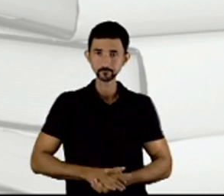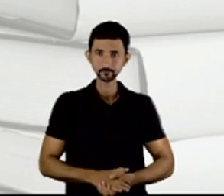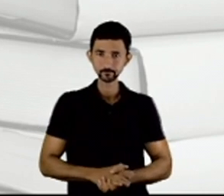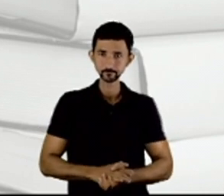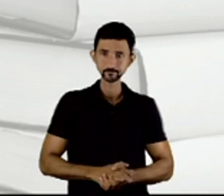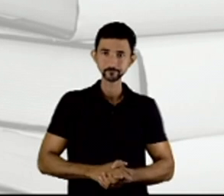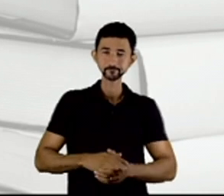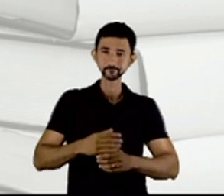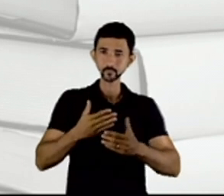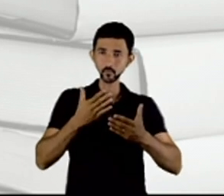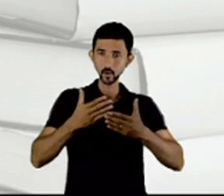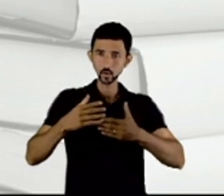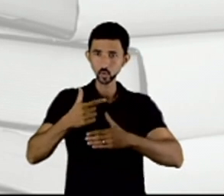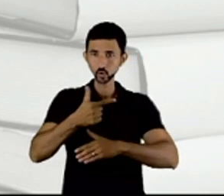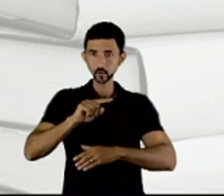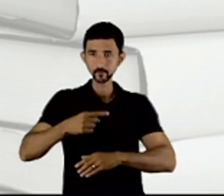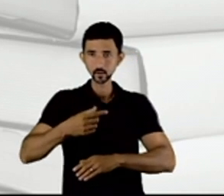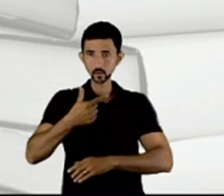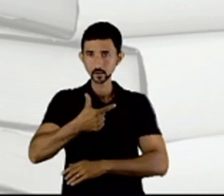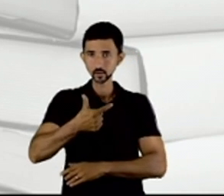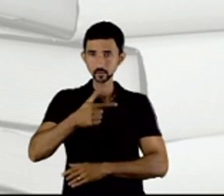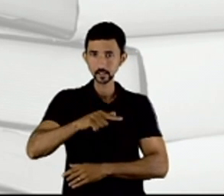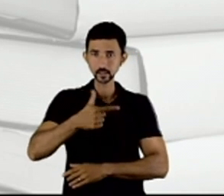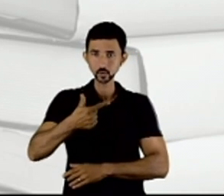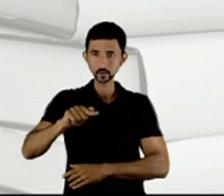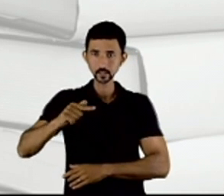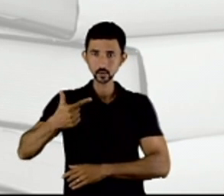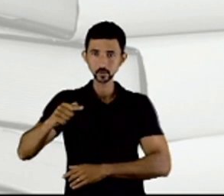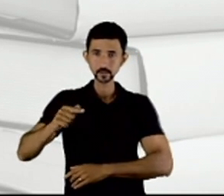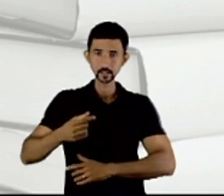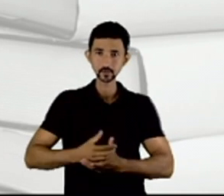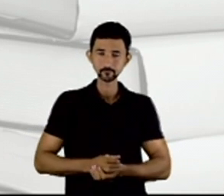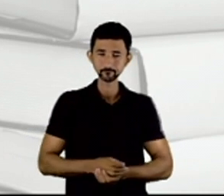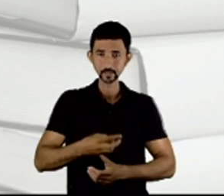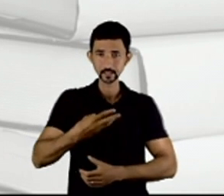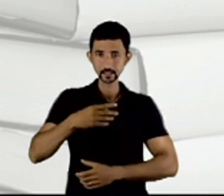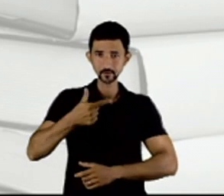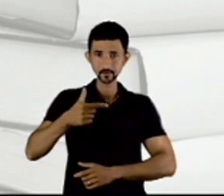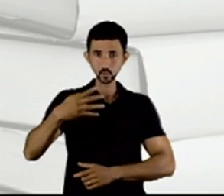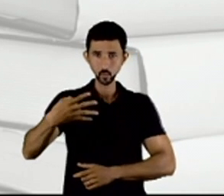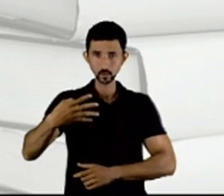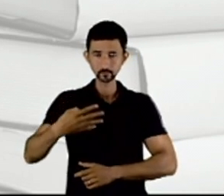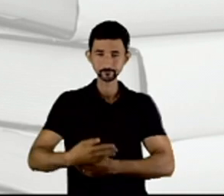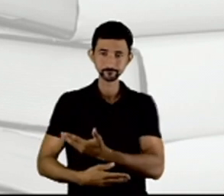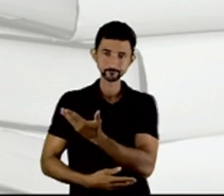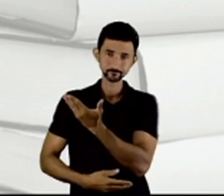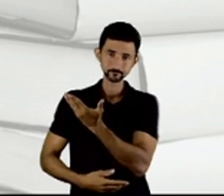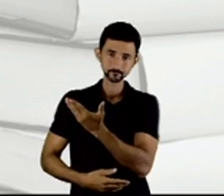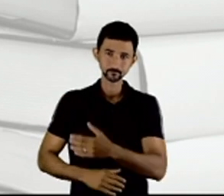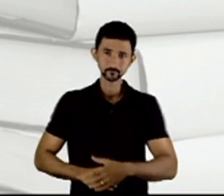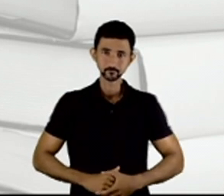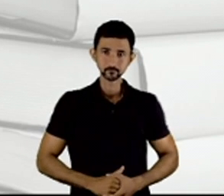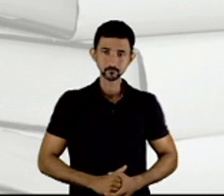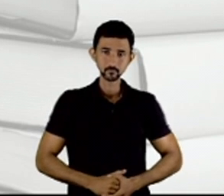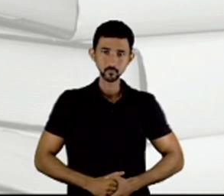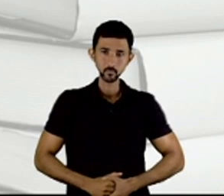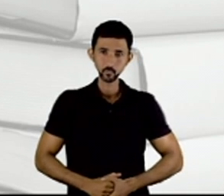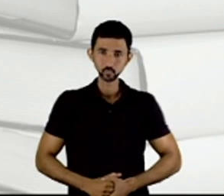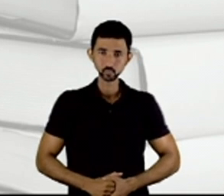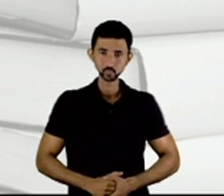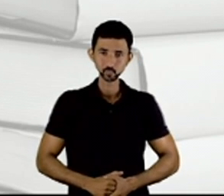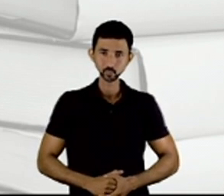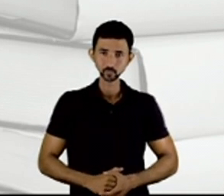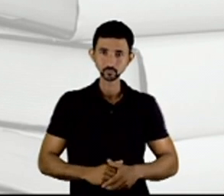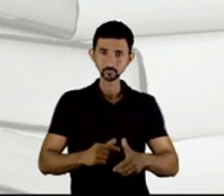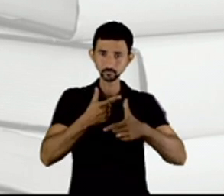3,27272727 menos 3,272727, 324. Então, a gente já sabe